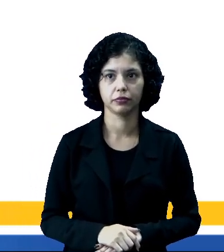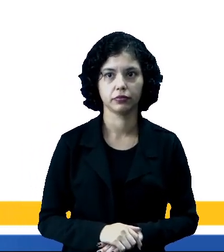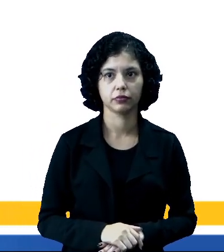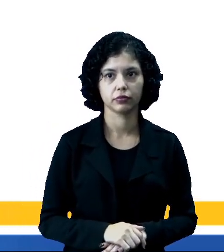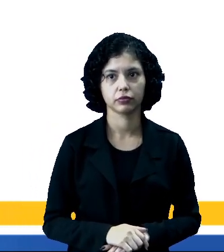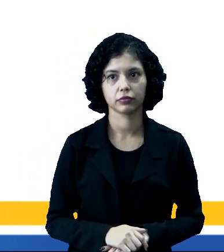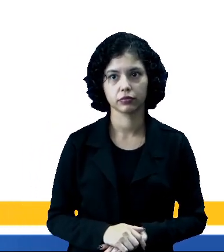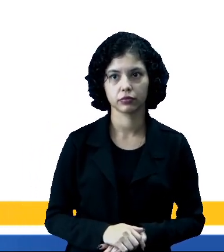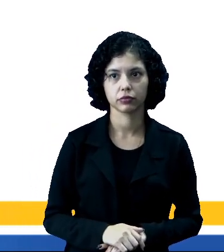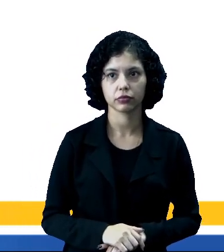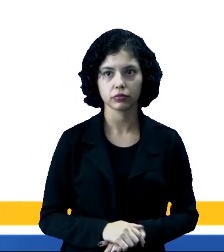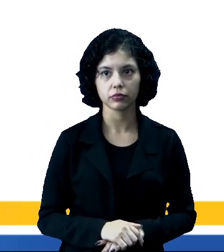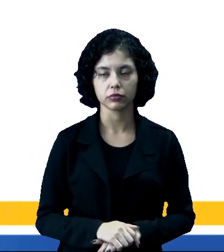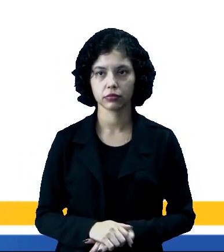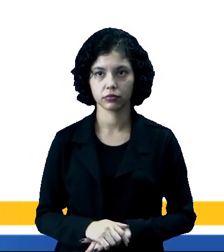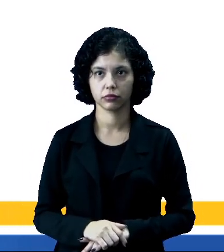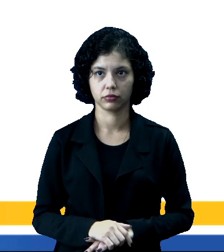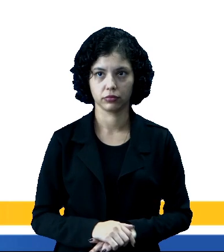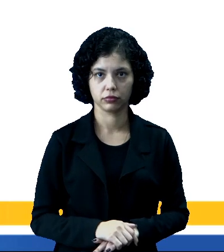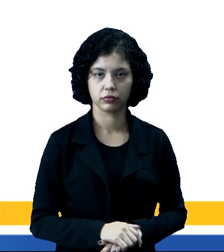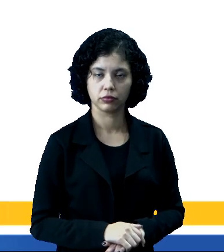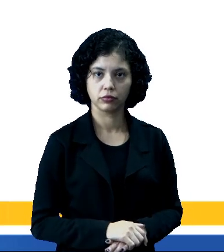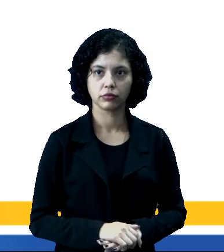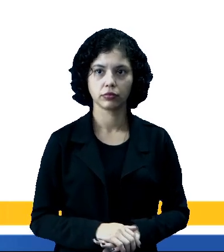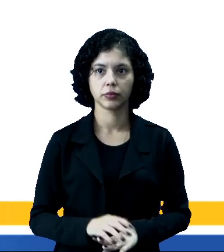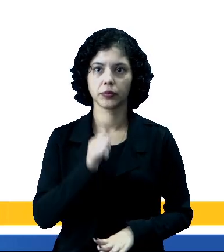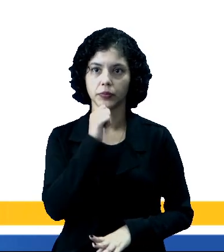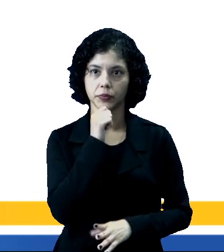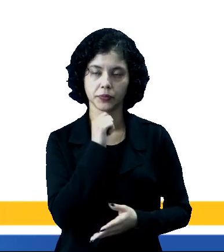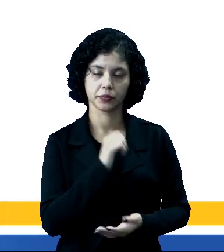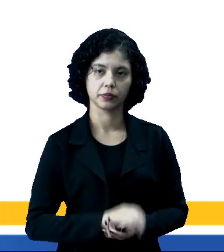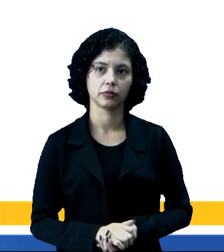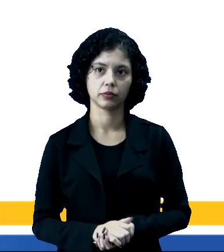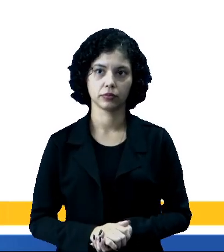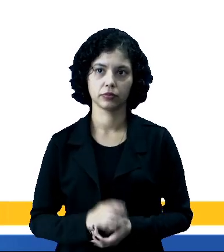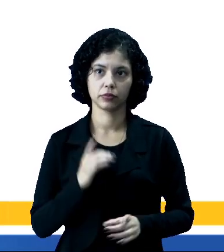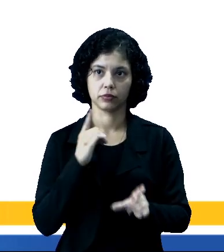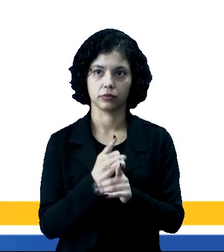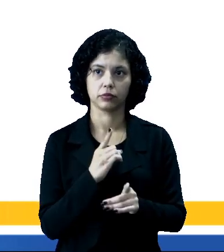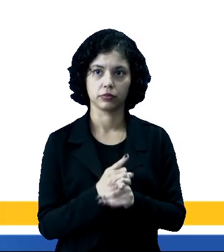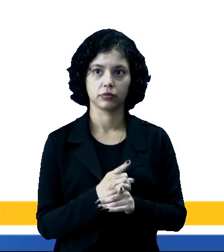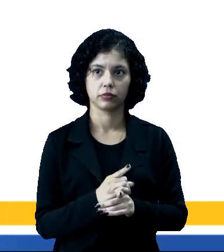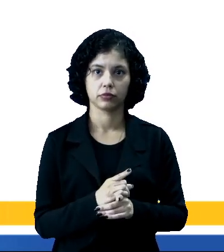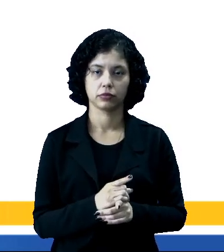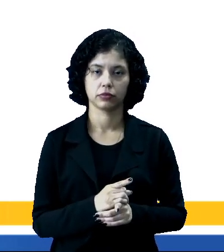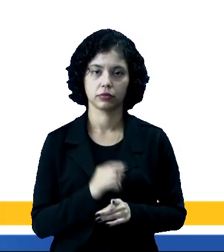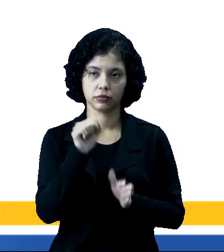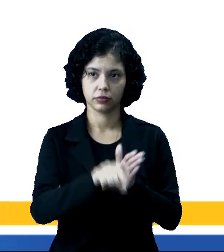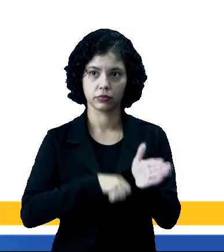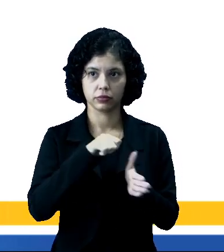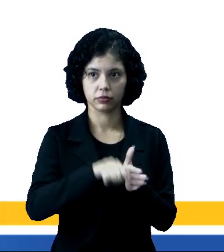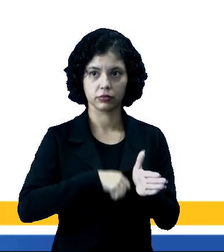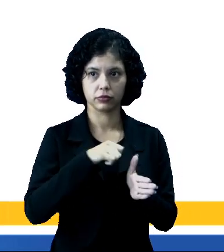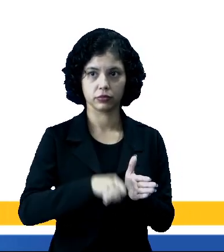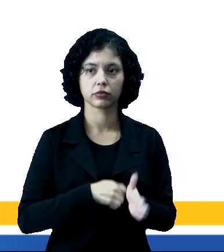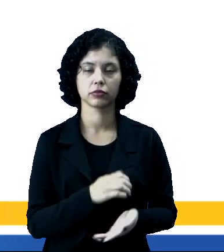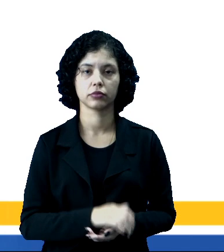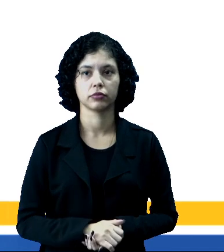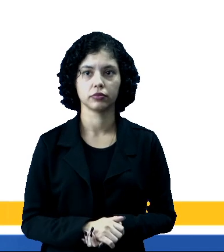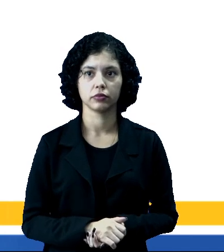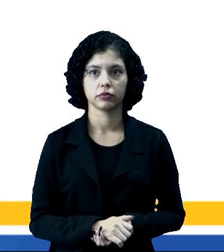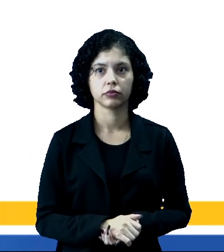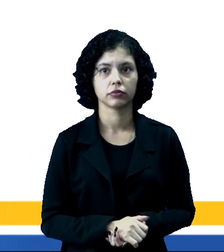Aí temos um diálogo aqui, né, mais informal. Juan e Ana se encontram em la estação de metro. Né?